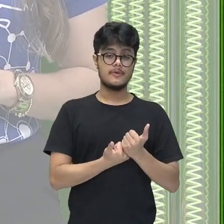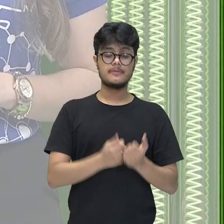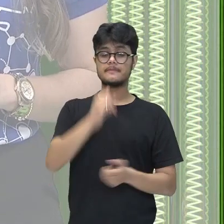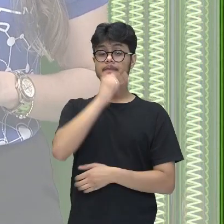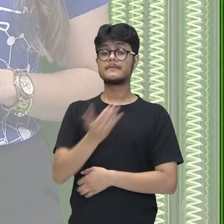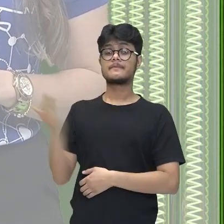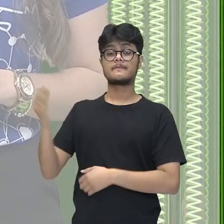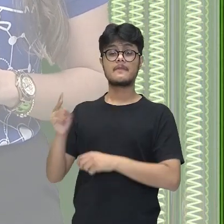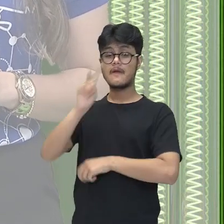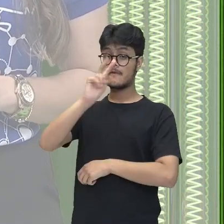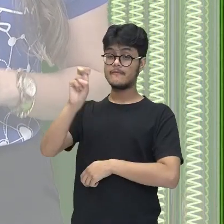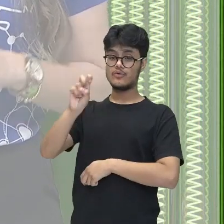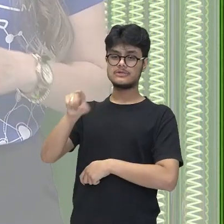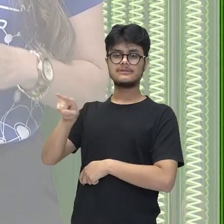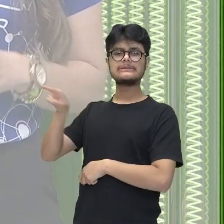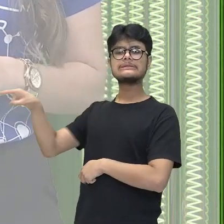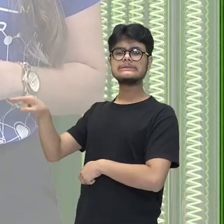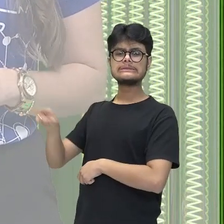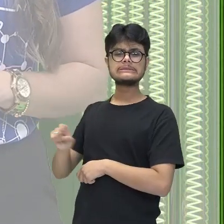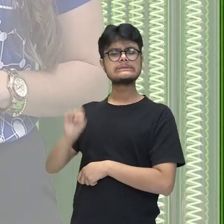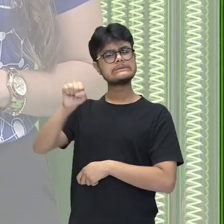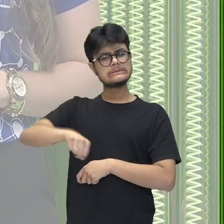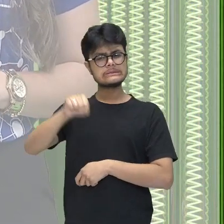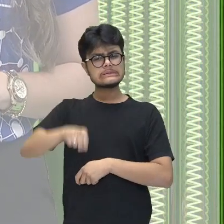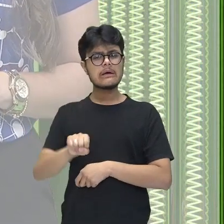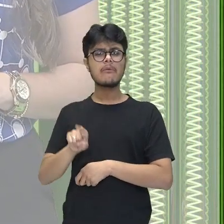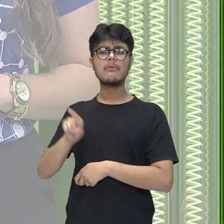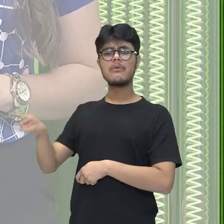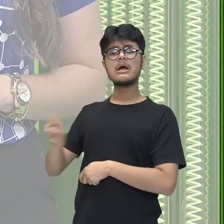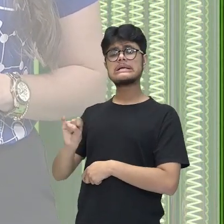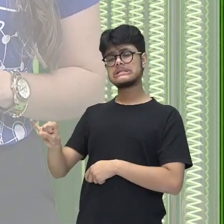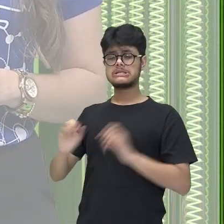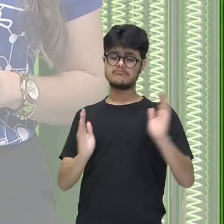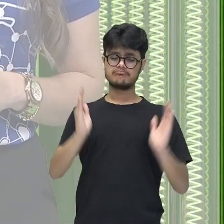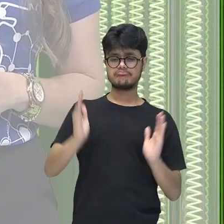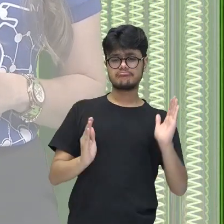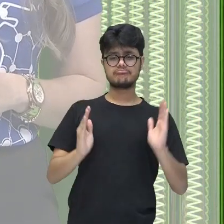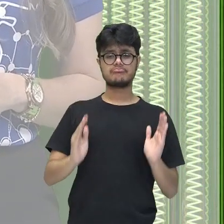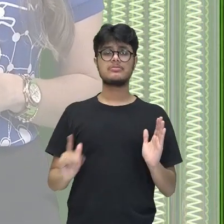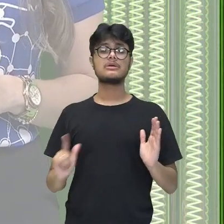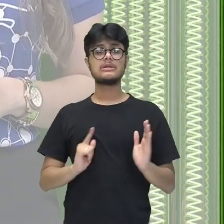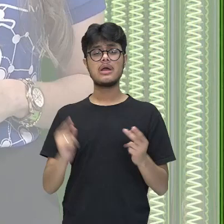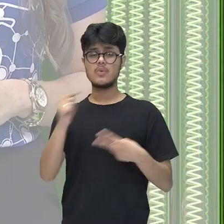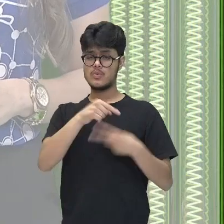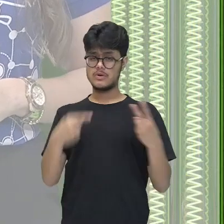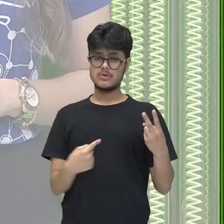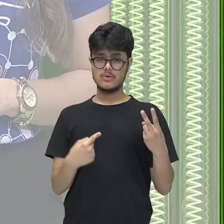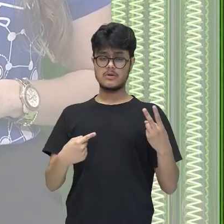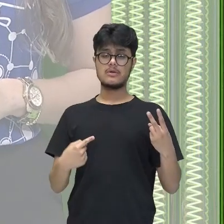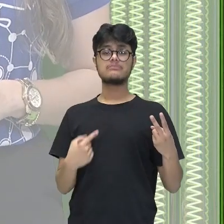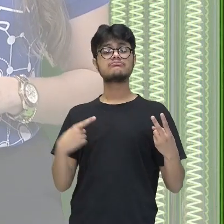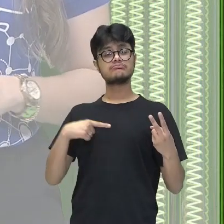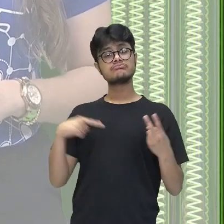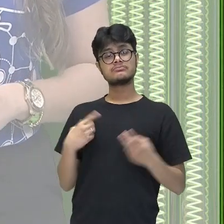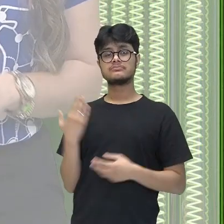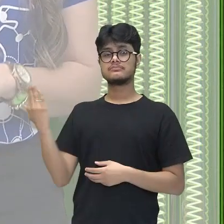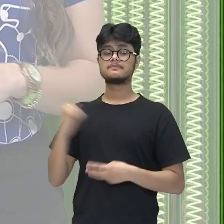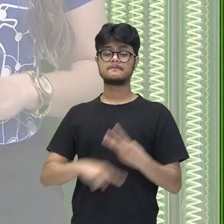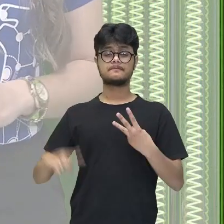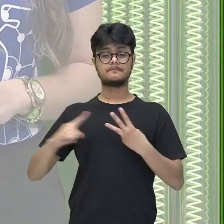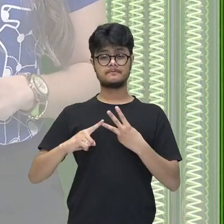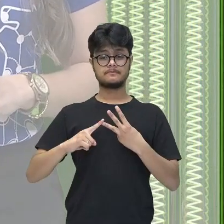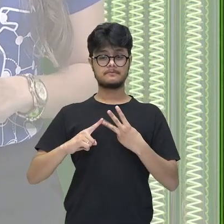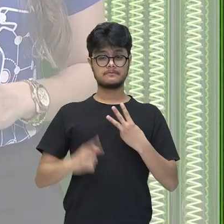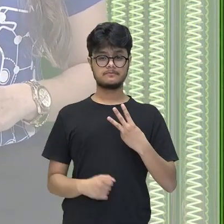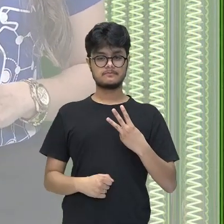a força potente está aplicada entre o ponto de apoio e a força resistente, esse tipo de alavanca